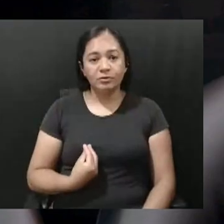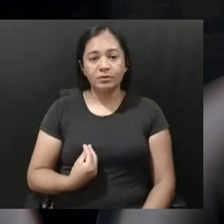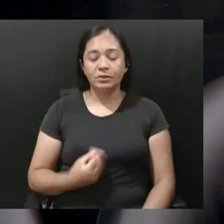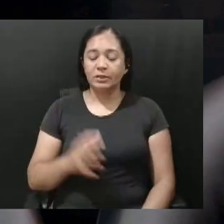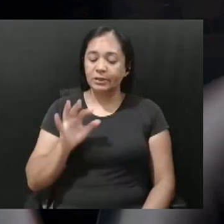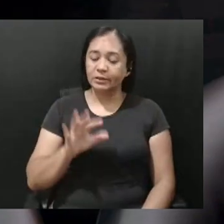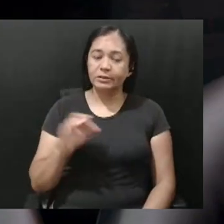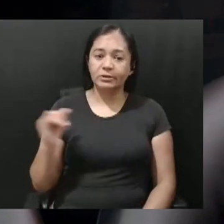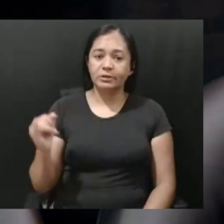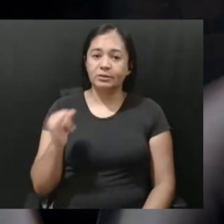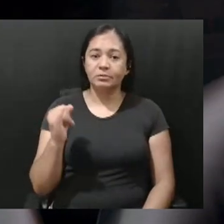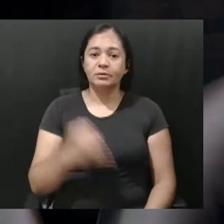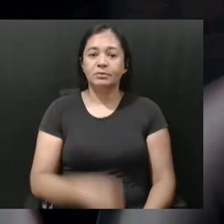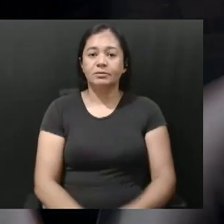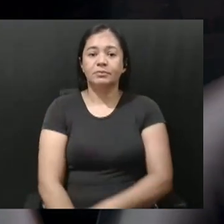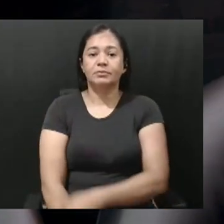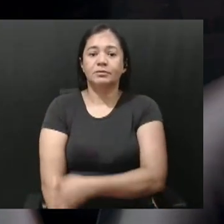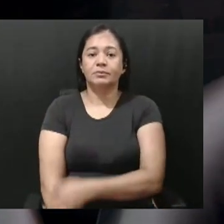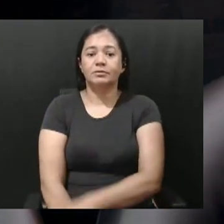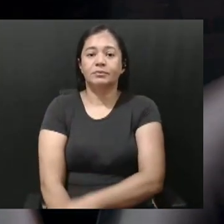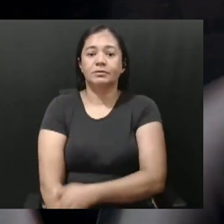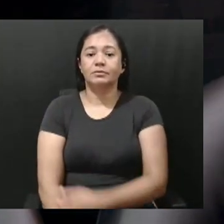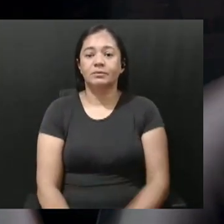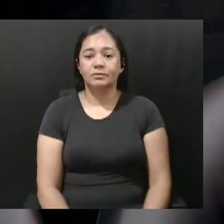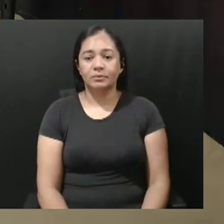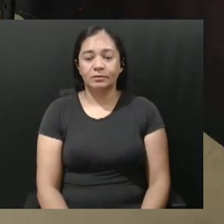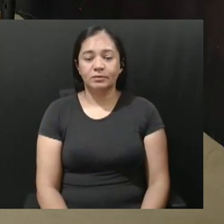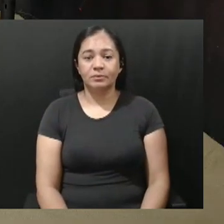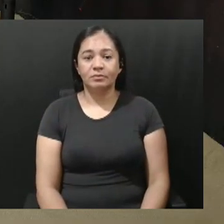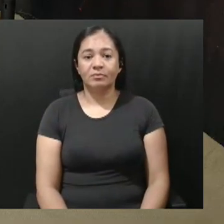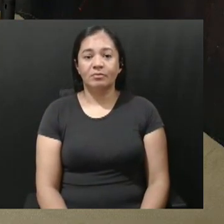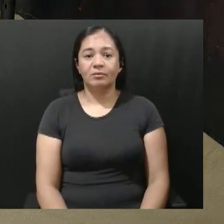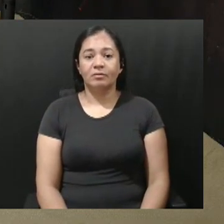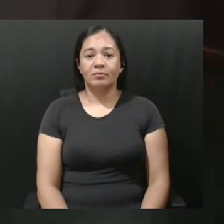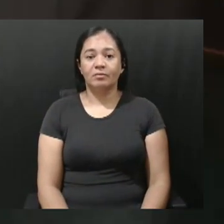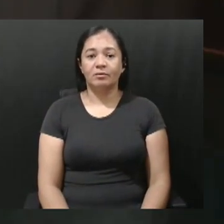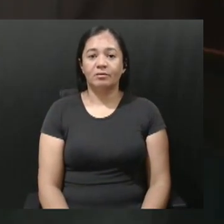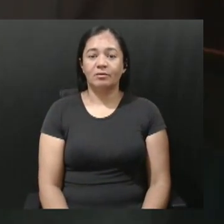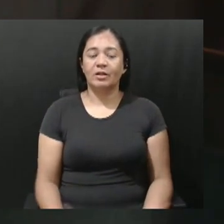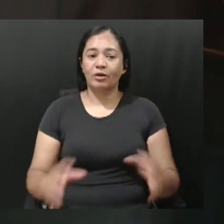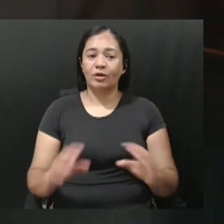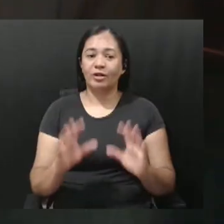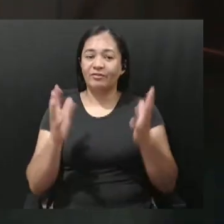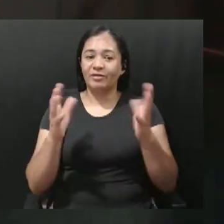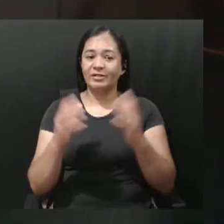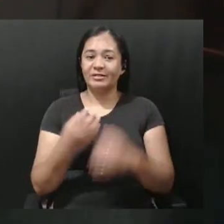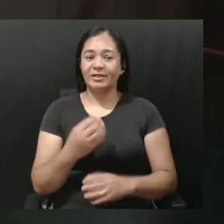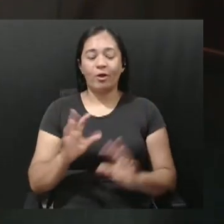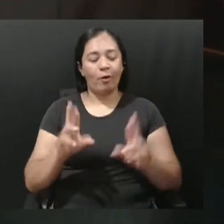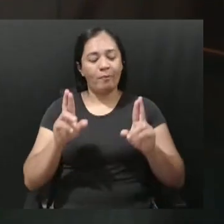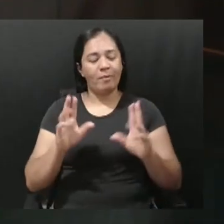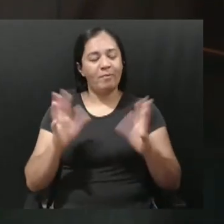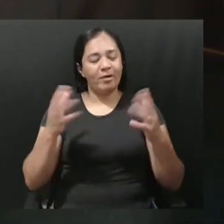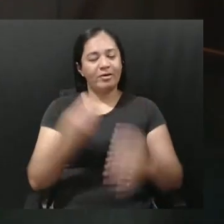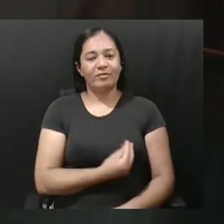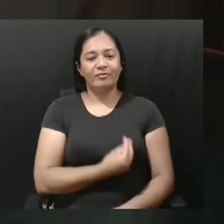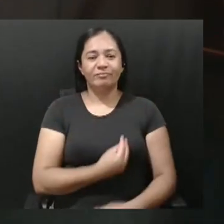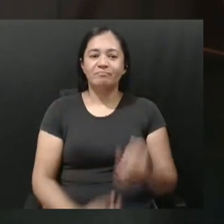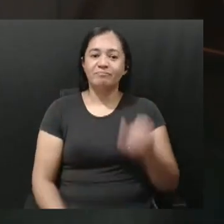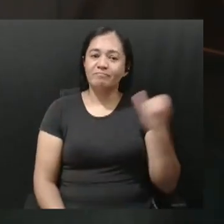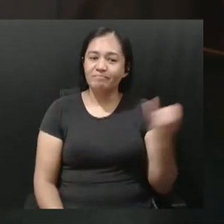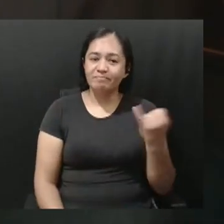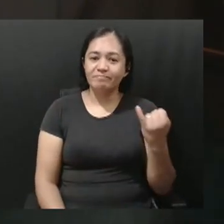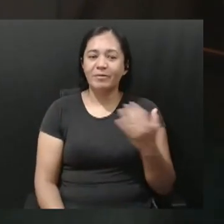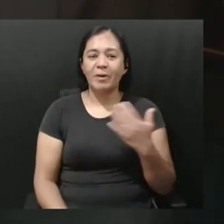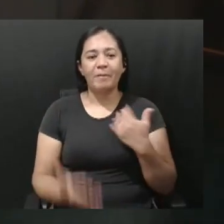final do ano, né? Celebrar a vida, né? Olha aí que interessante, né? Muito bom, gente. Que bate-papo gostoso. A gente está